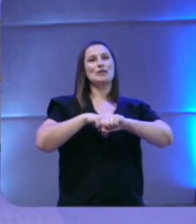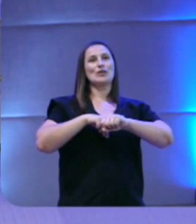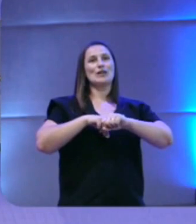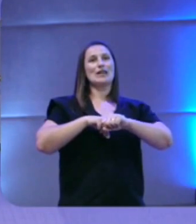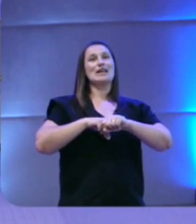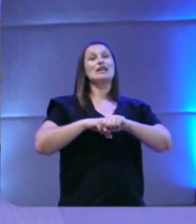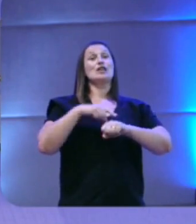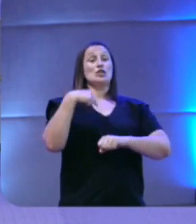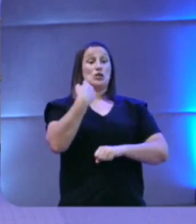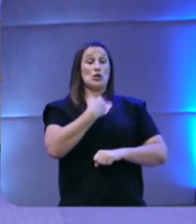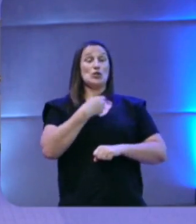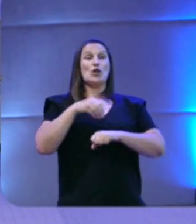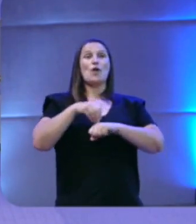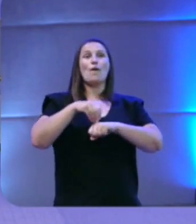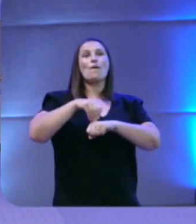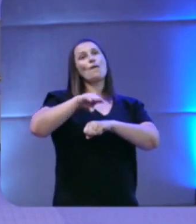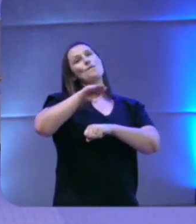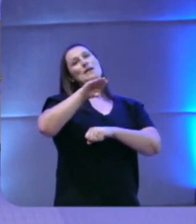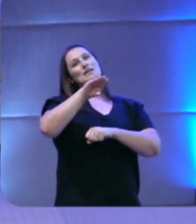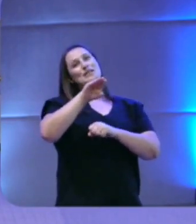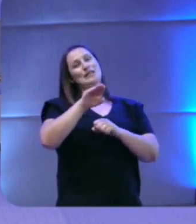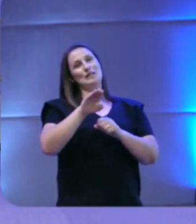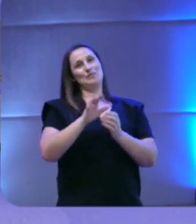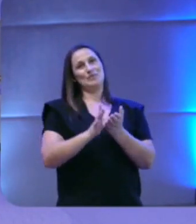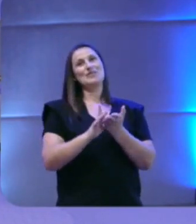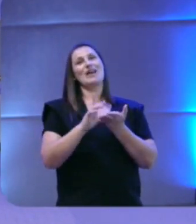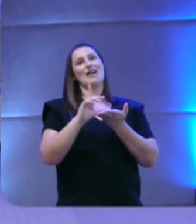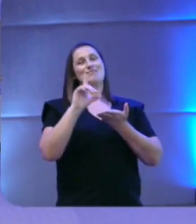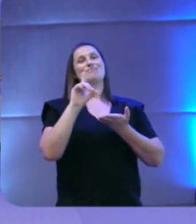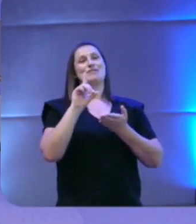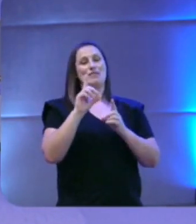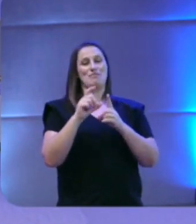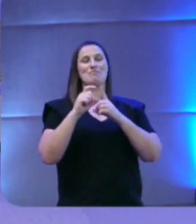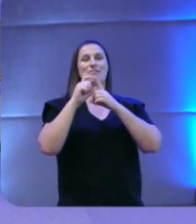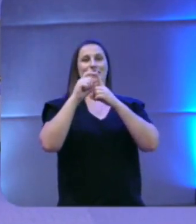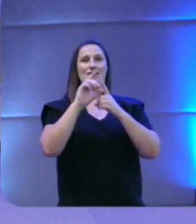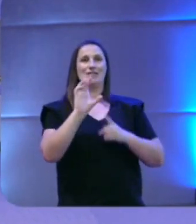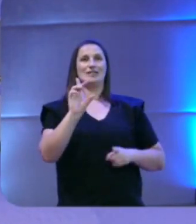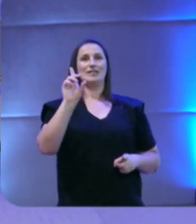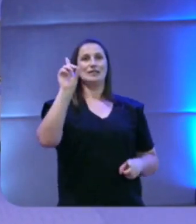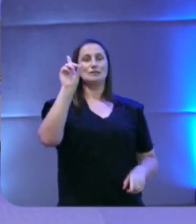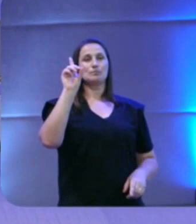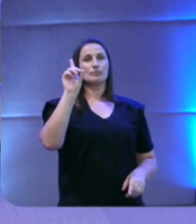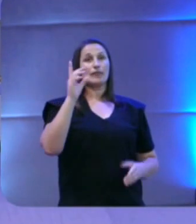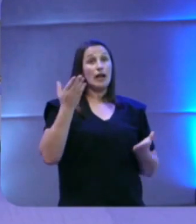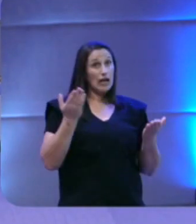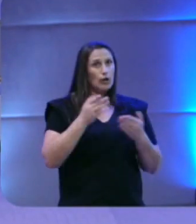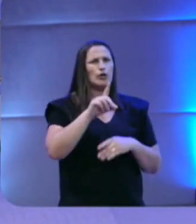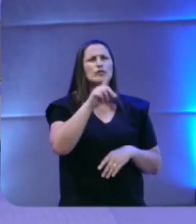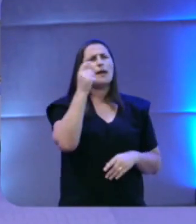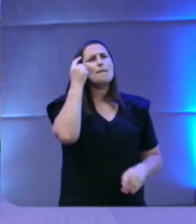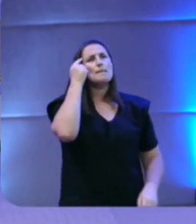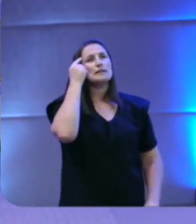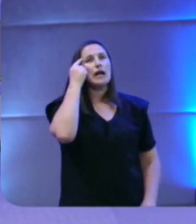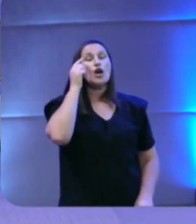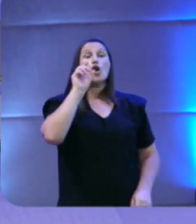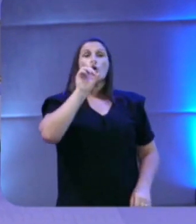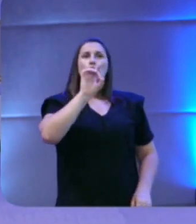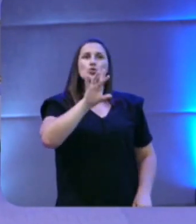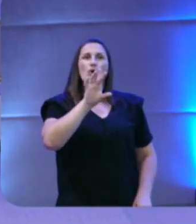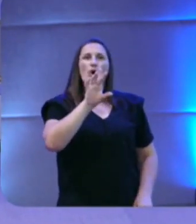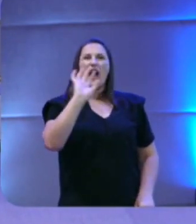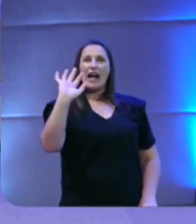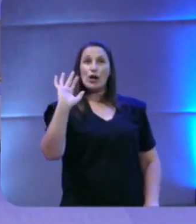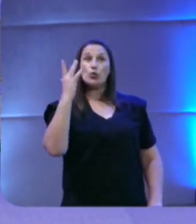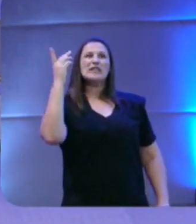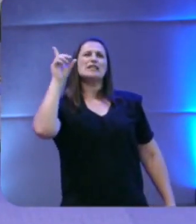como elas podem aprender a seguir a Jesus com a palavra de Deus. Agora, você pode pensar que isso só acontece lá do outro lado do